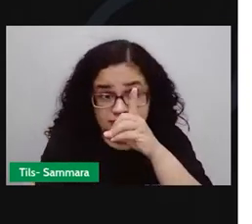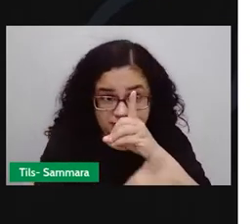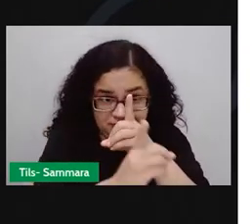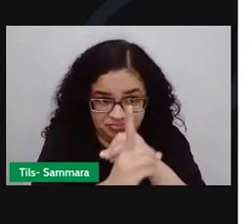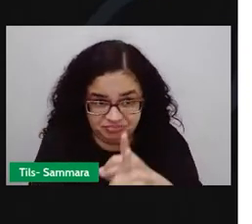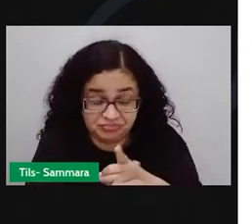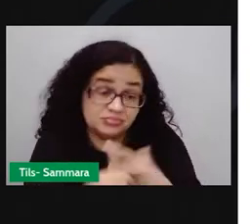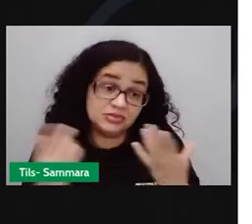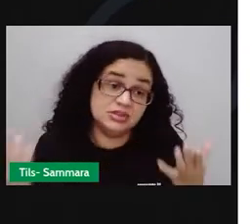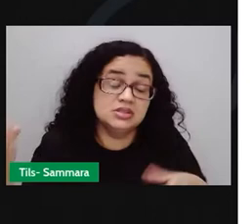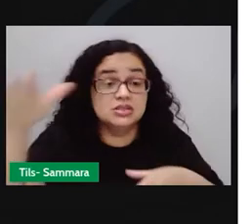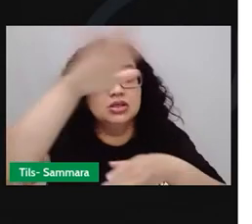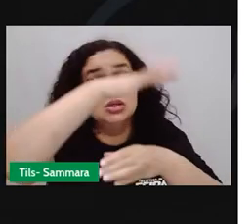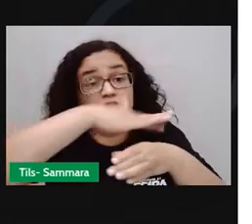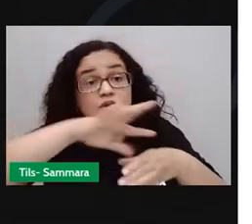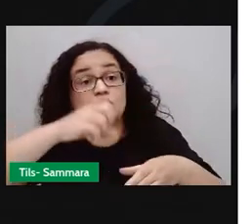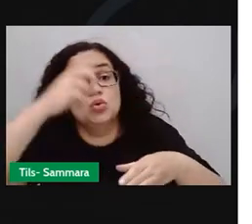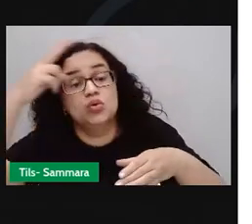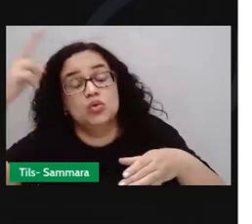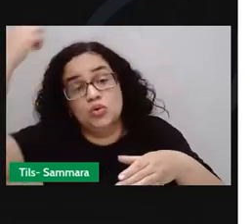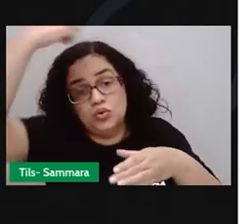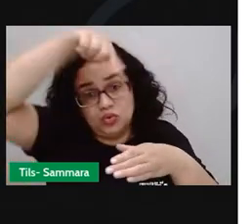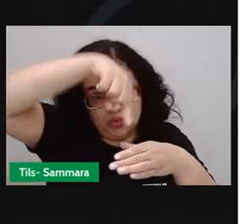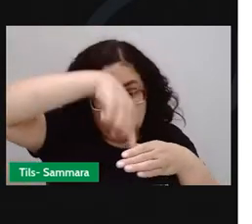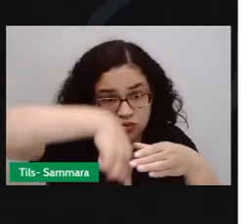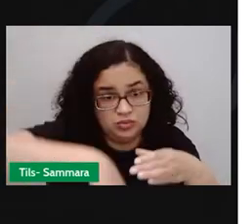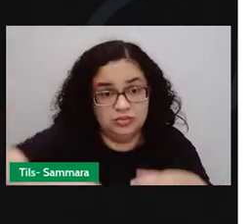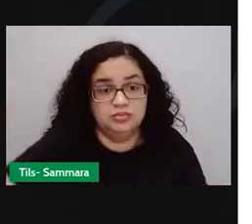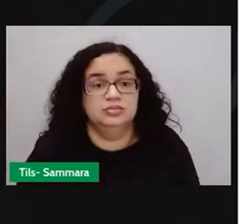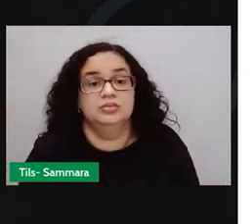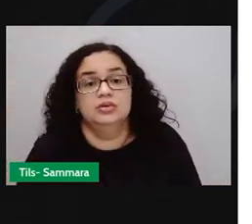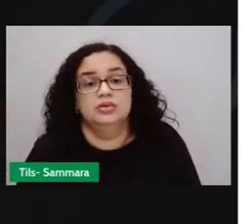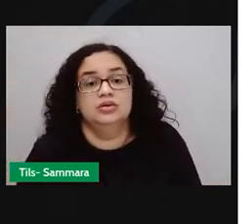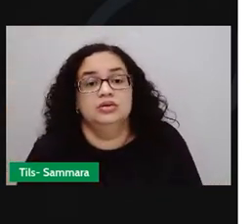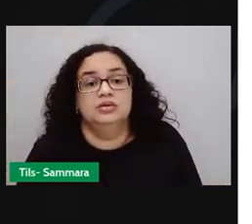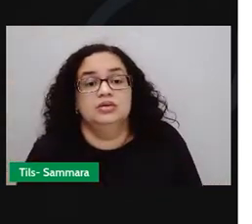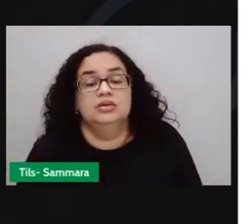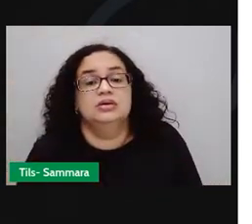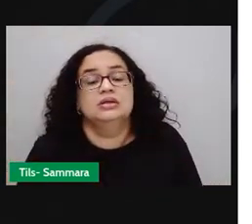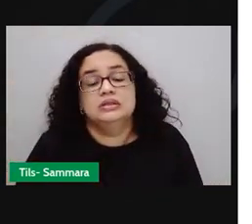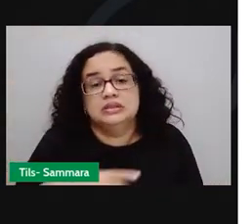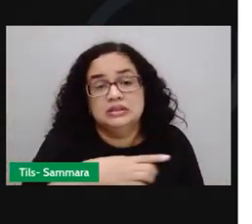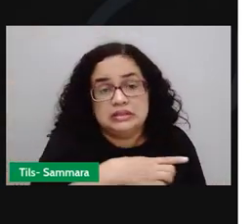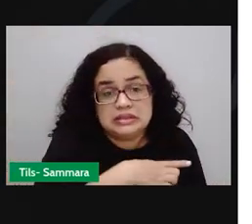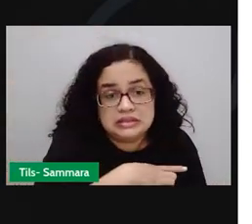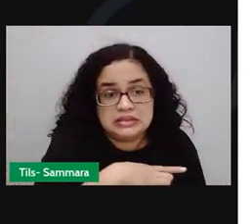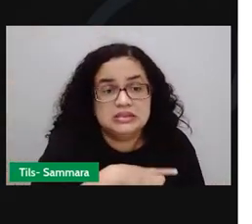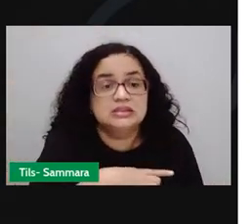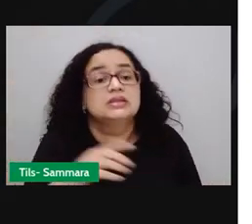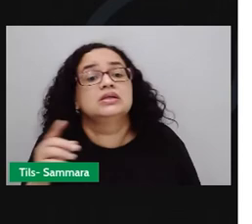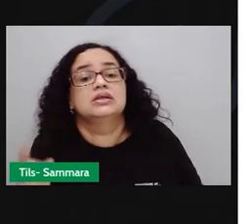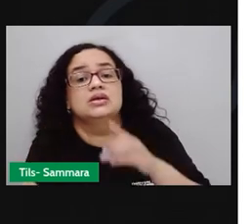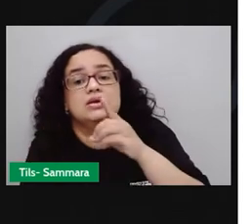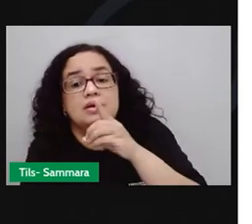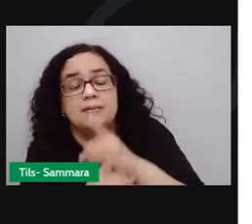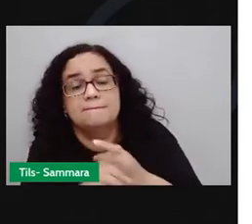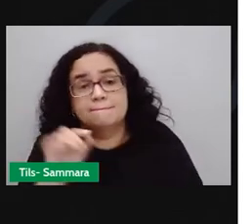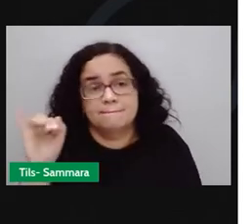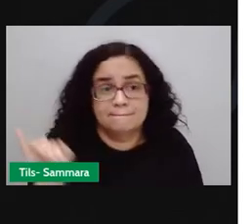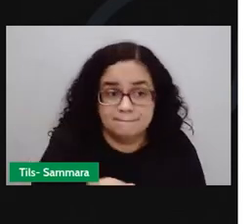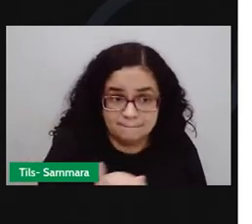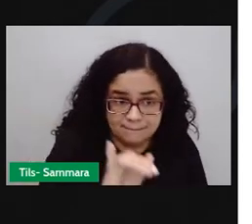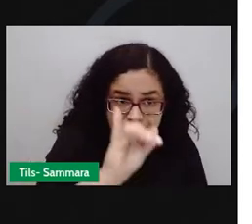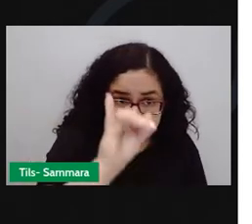eles flutuam ou se eles afundam. E aí tirar as conclusões que vocês acharem aí mais importantes